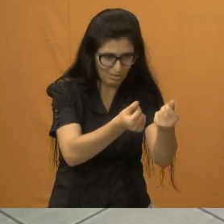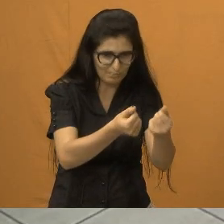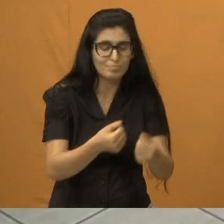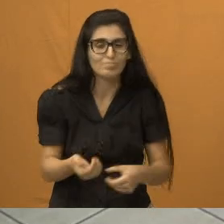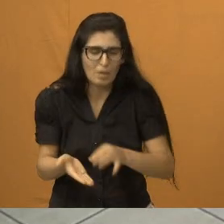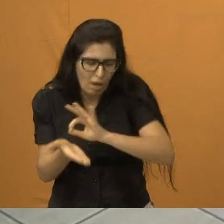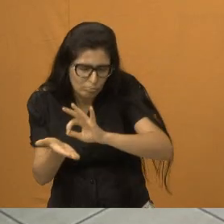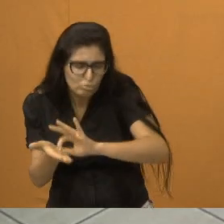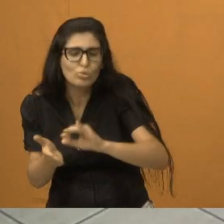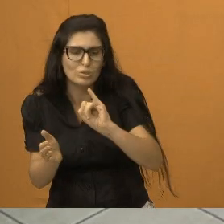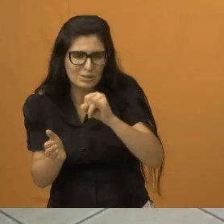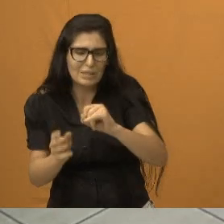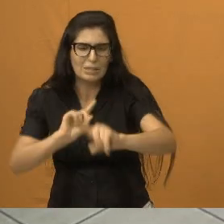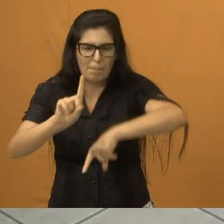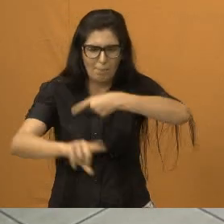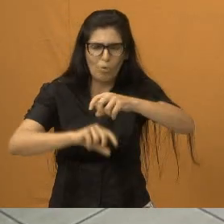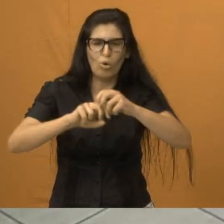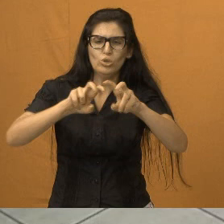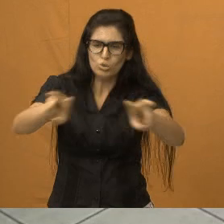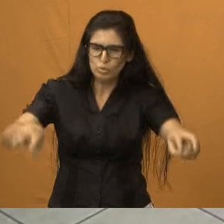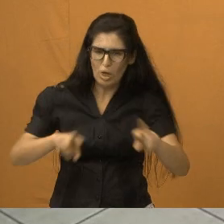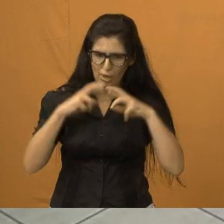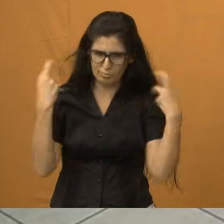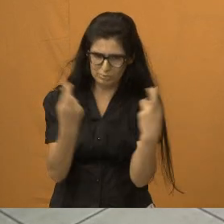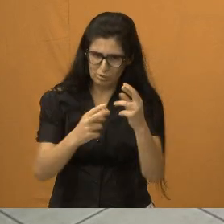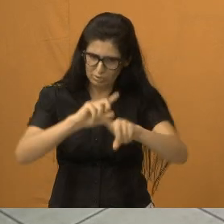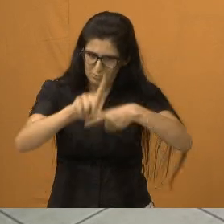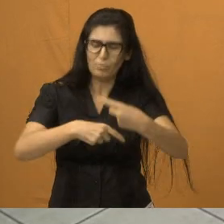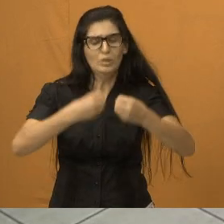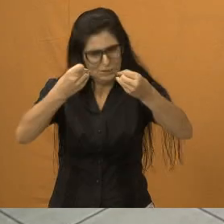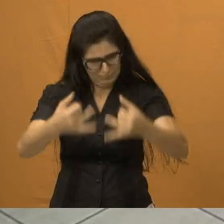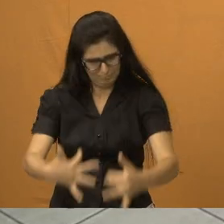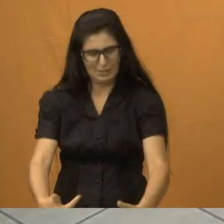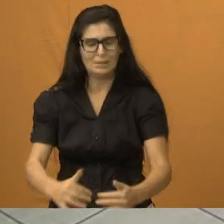na próxima audiência, no primeiro quadrimestre.